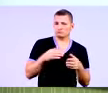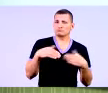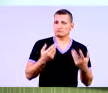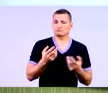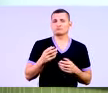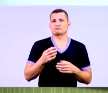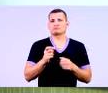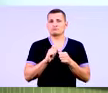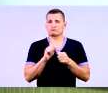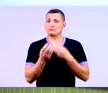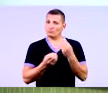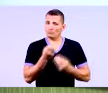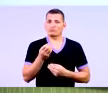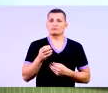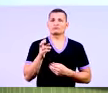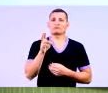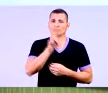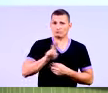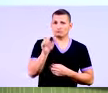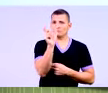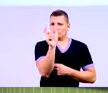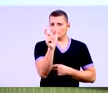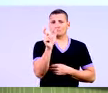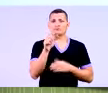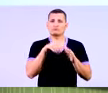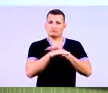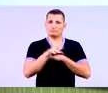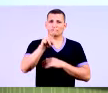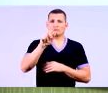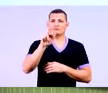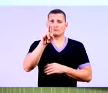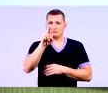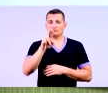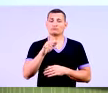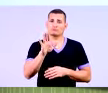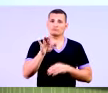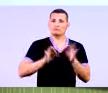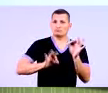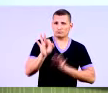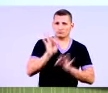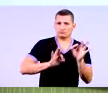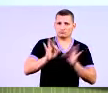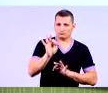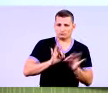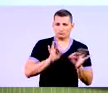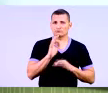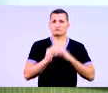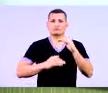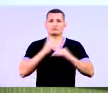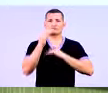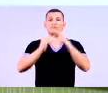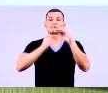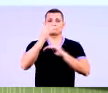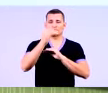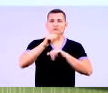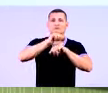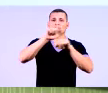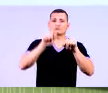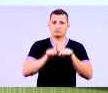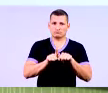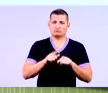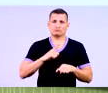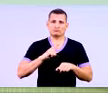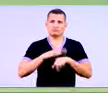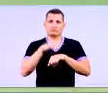faço através das variáveis a partir daí que eu vou estar organizando e desenvolvendo meu algoritmo mas tem mais